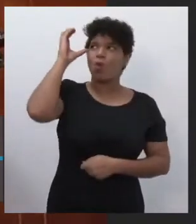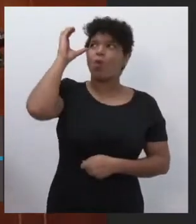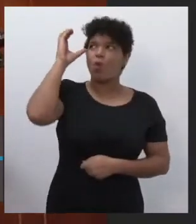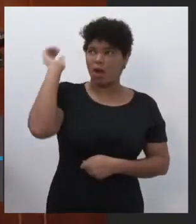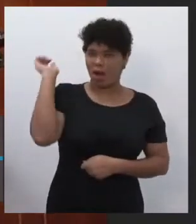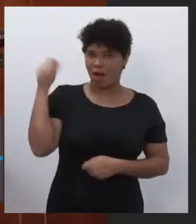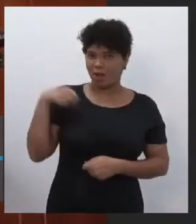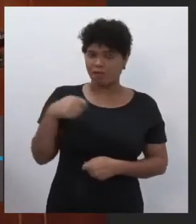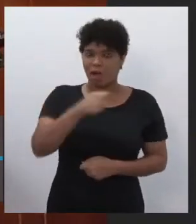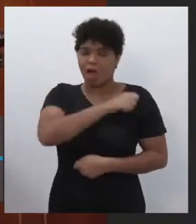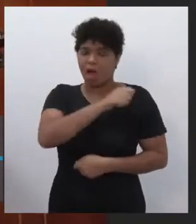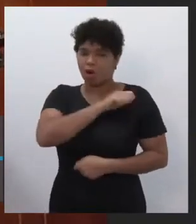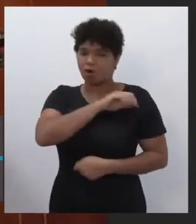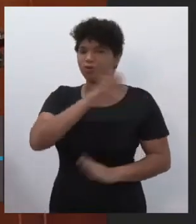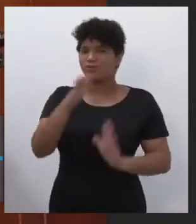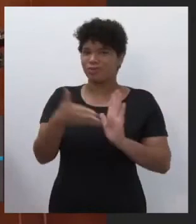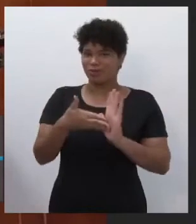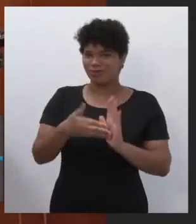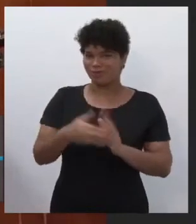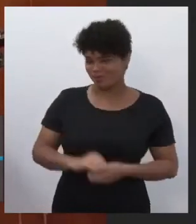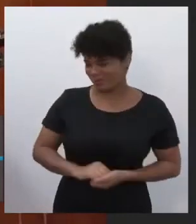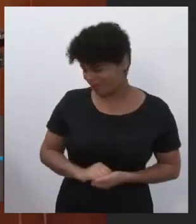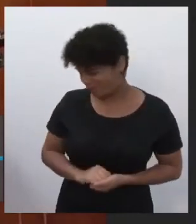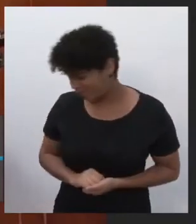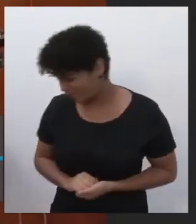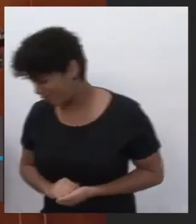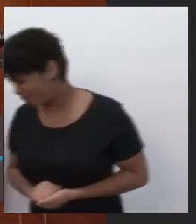os estudantes. Ele